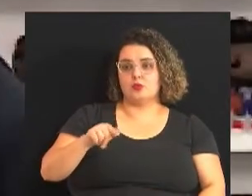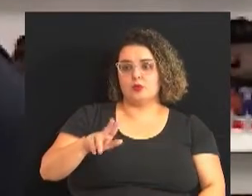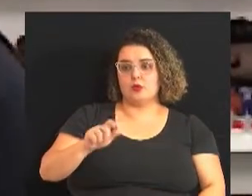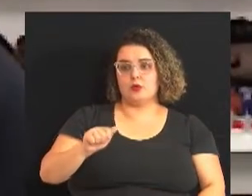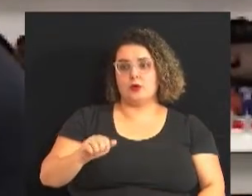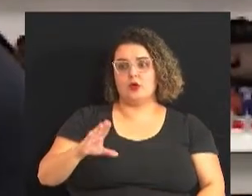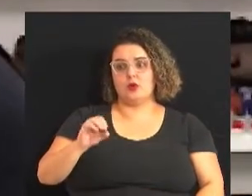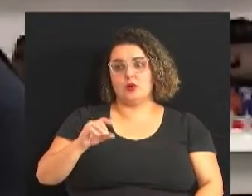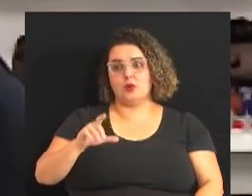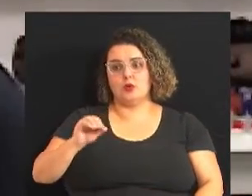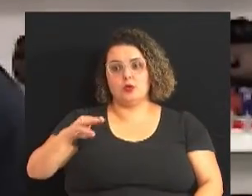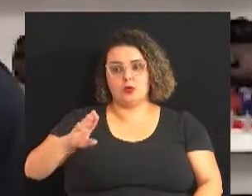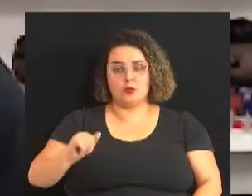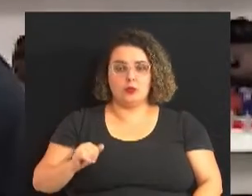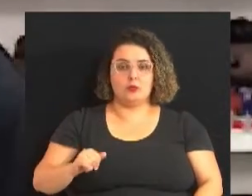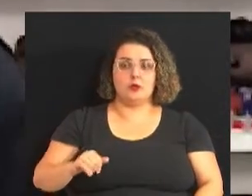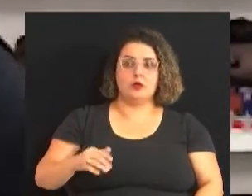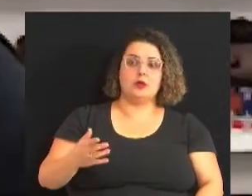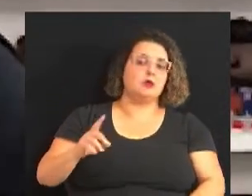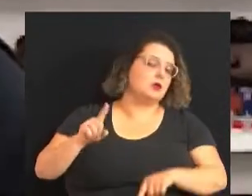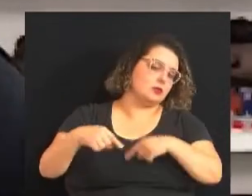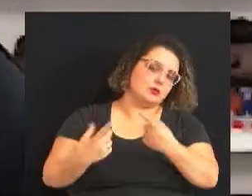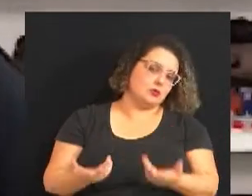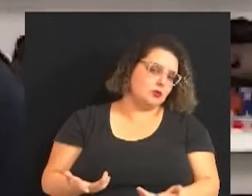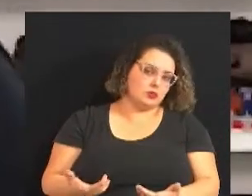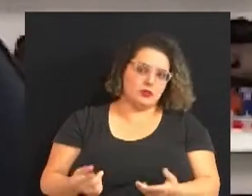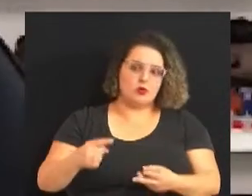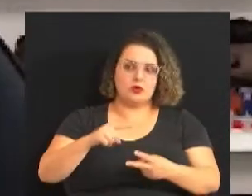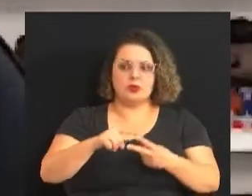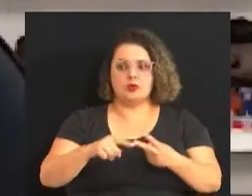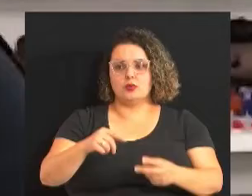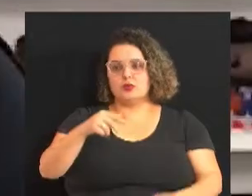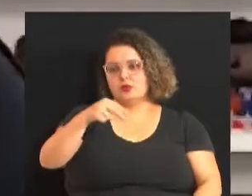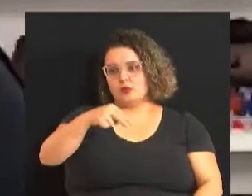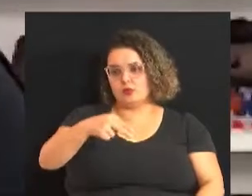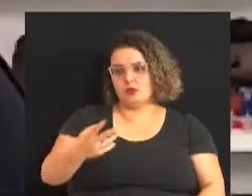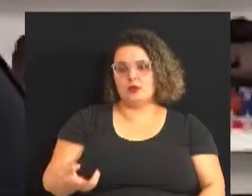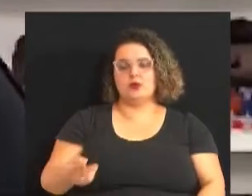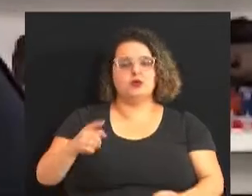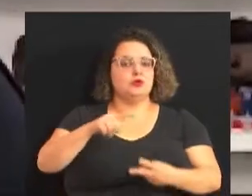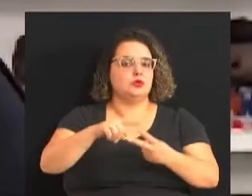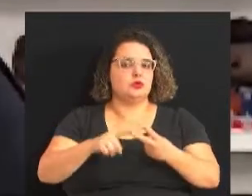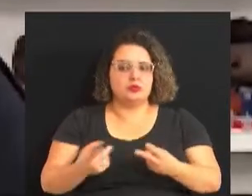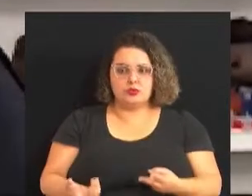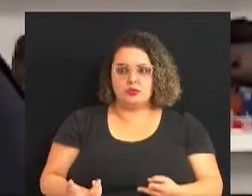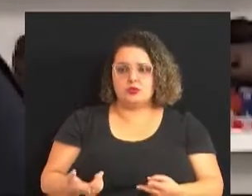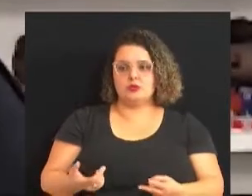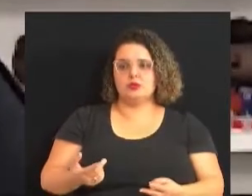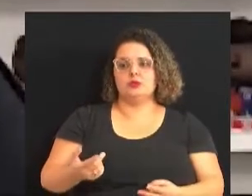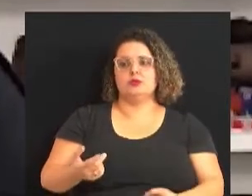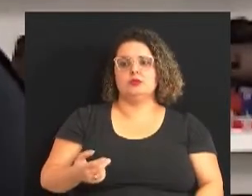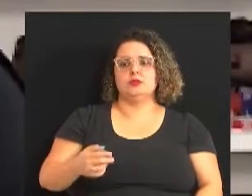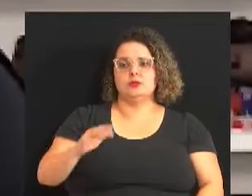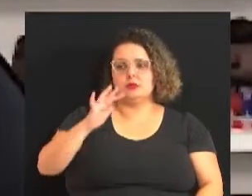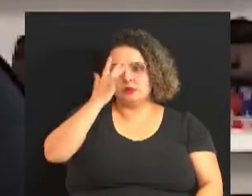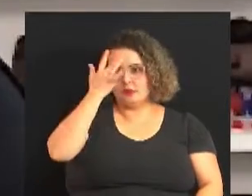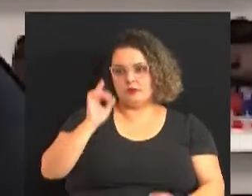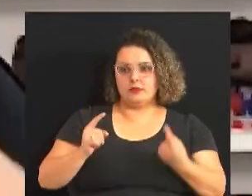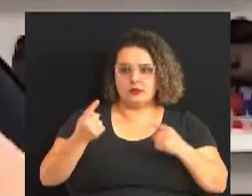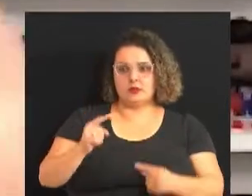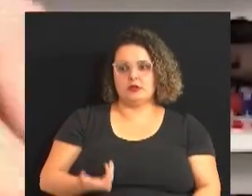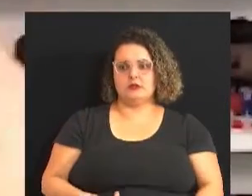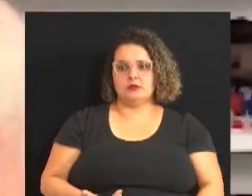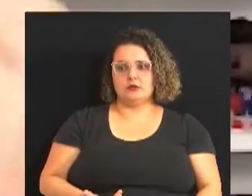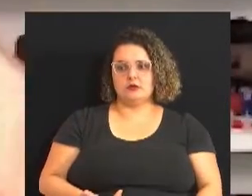Porto Rico, são 2 jogos em agosto, 2 jogos em novembro, 2 jogos em fevereiro de 2022, 23. Então, quer